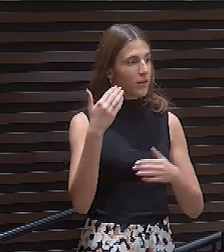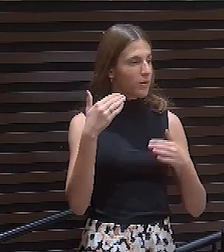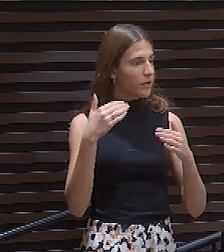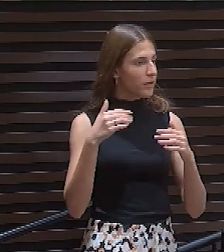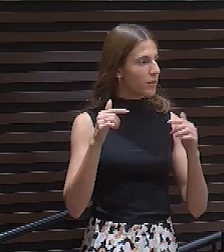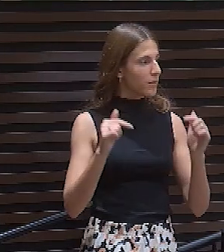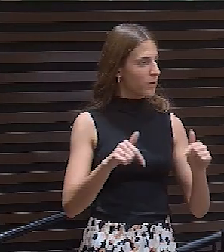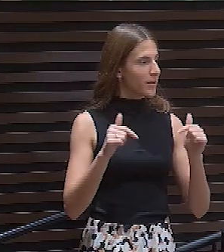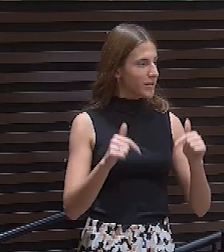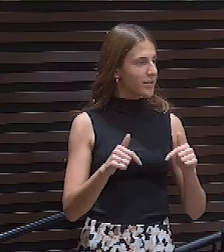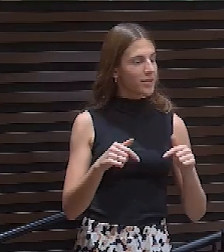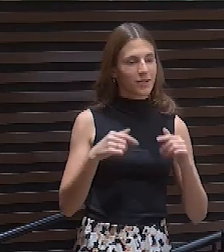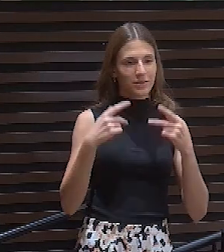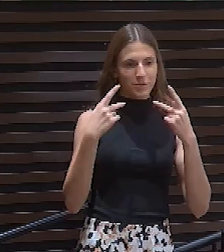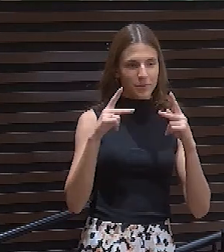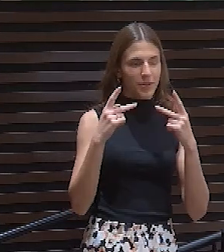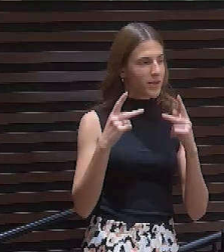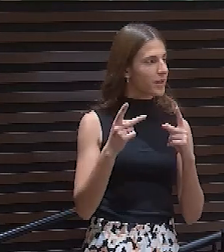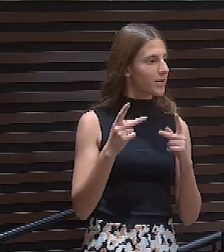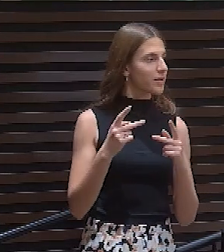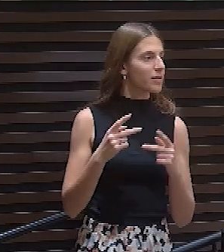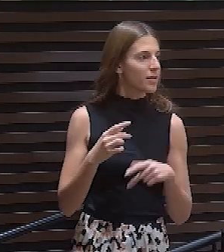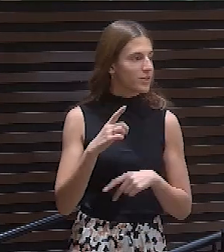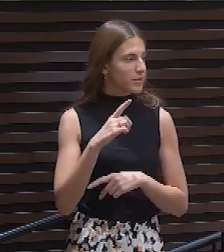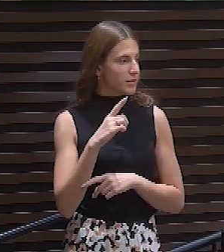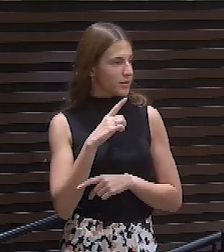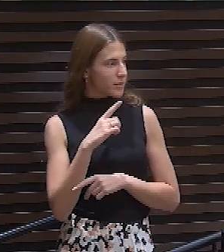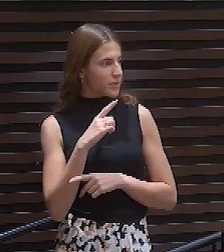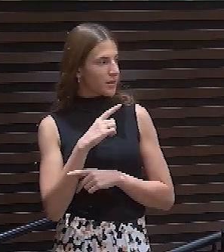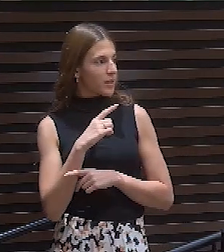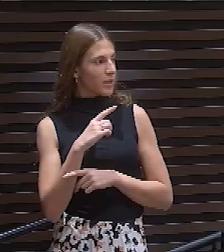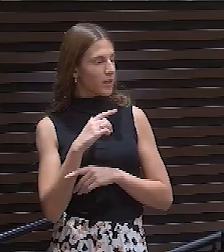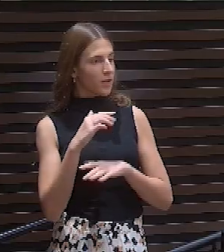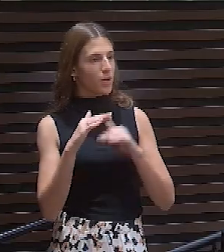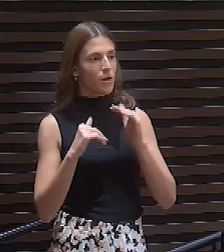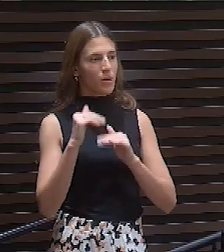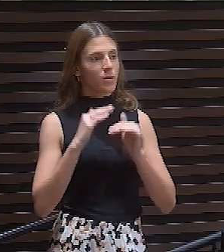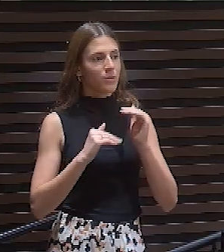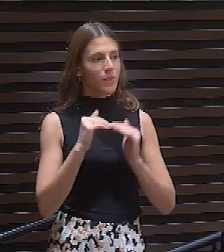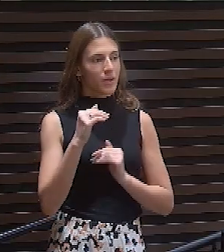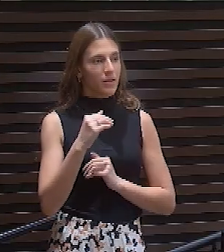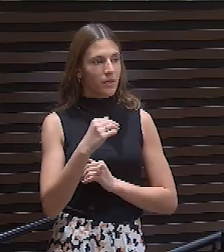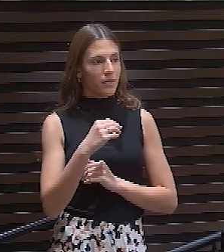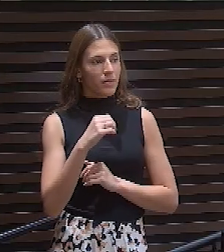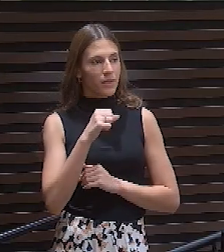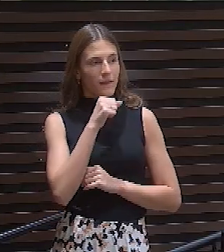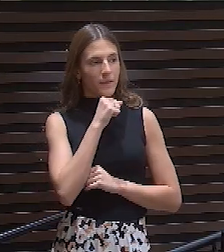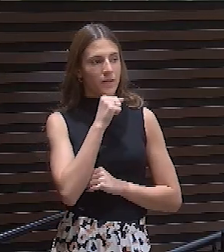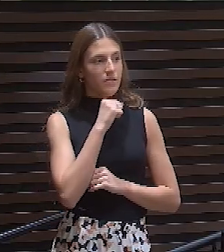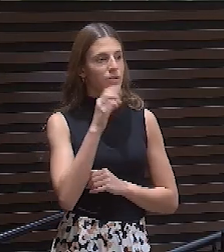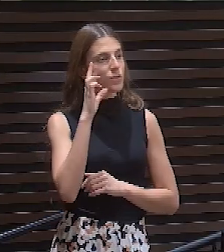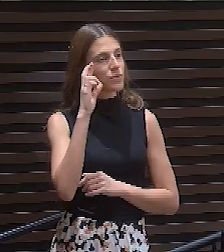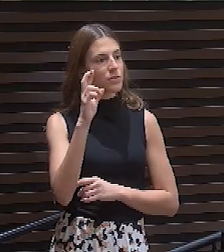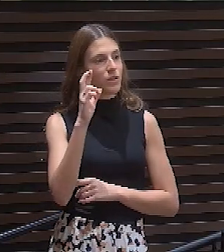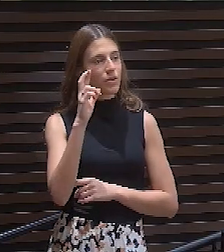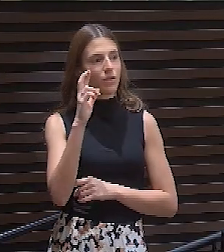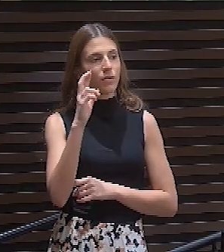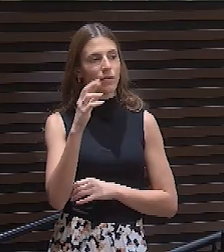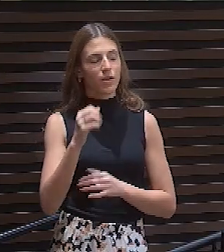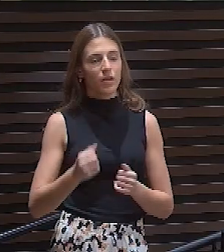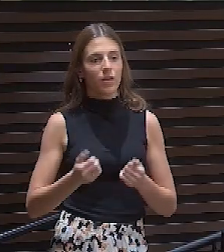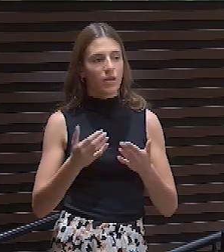de poder produzir fruto na velhice. Mas que o Senhor mantenha vocês agora. Eu queria que